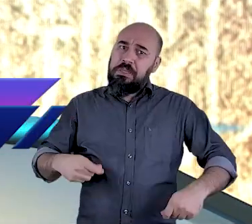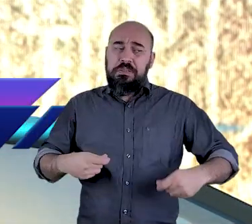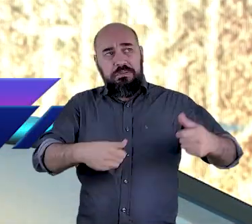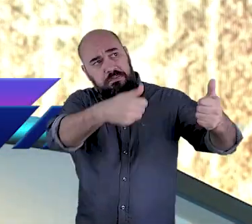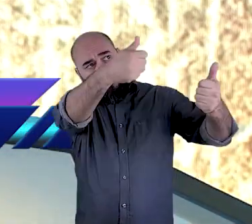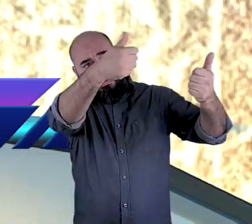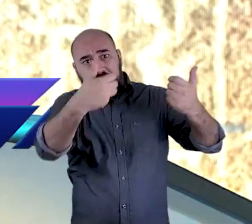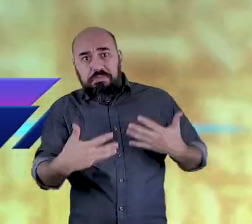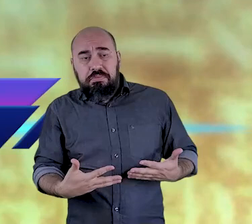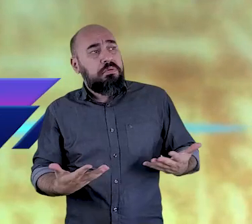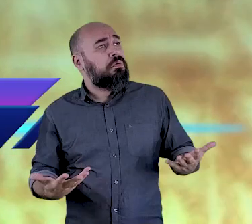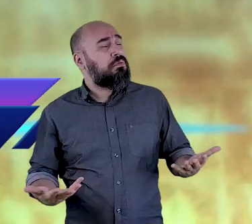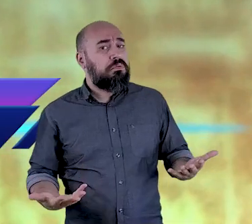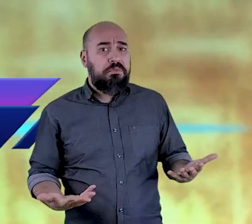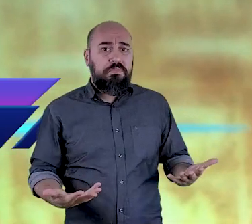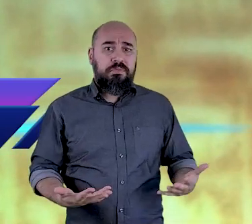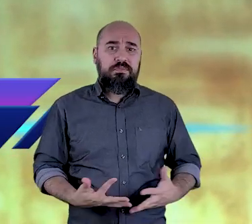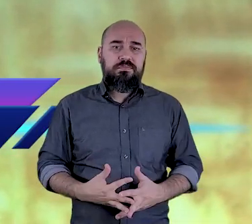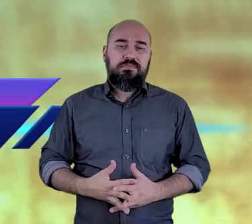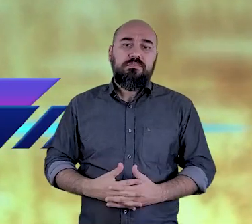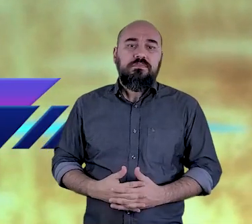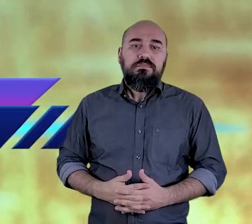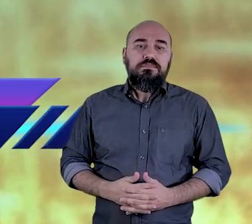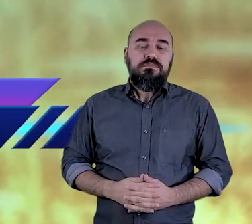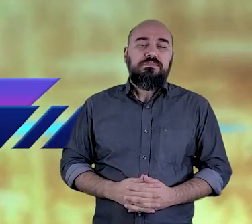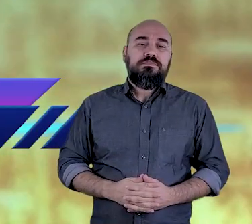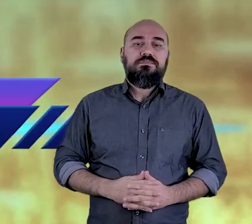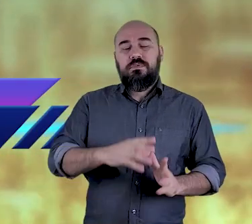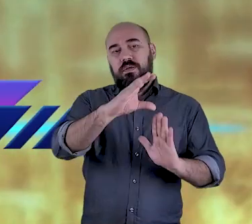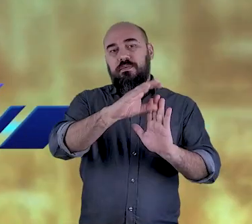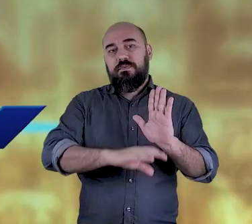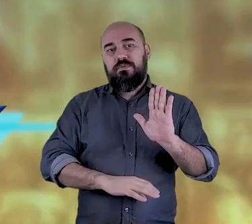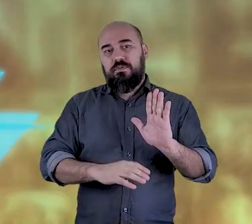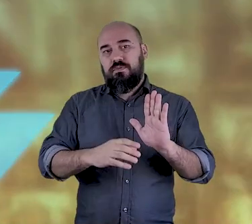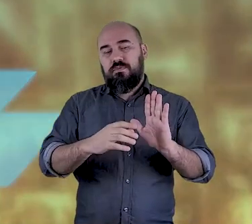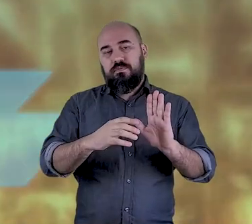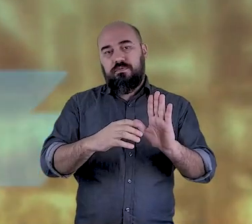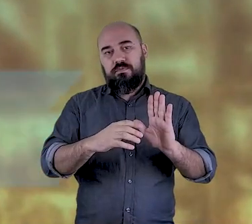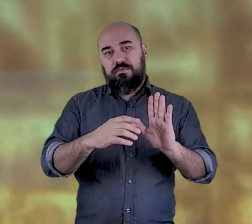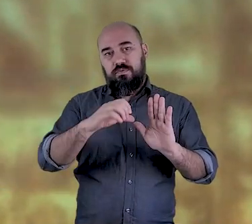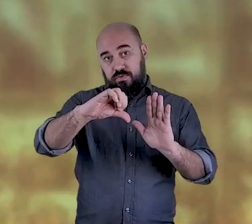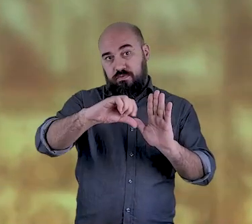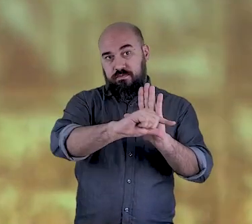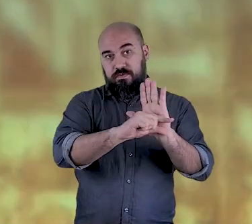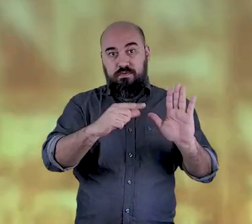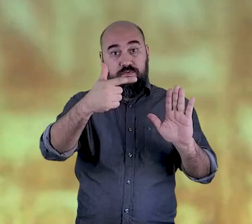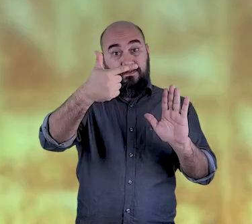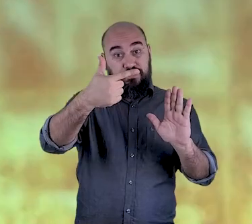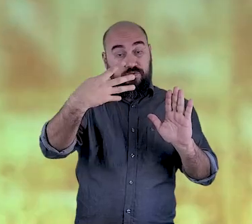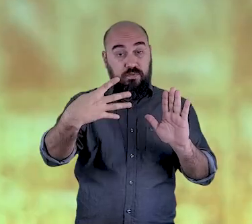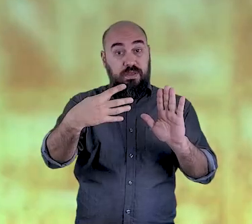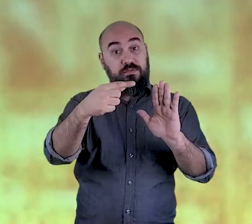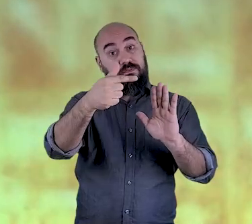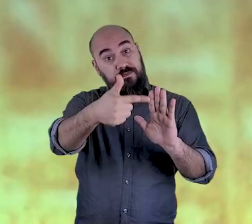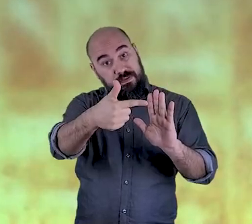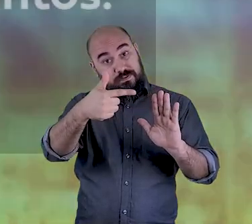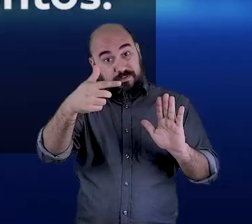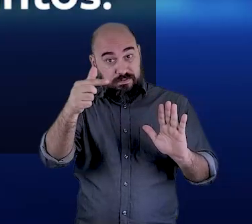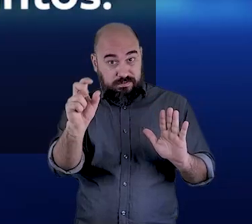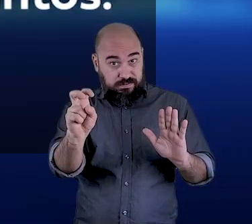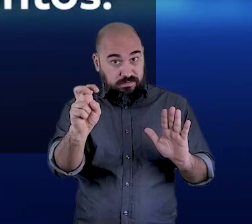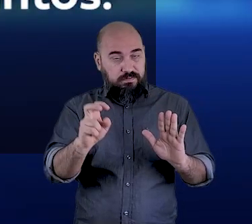explicar vamos continuar Versículo 24 e 25 e aqui está o coração desta revelação do